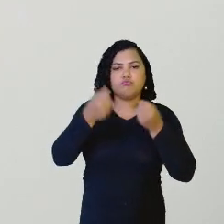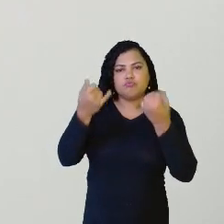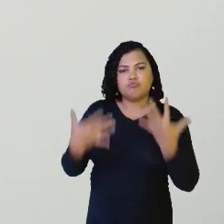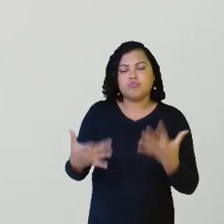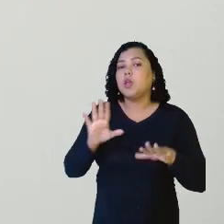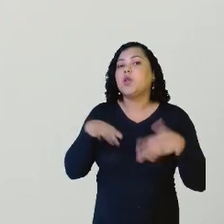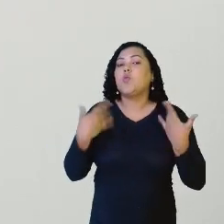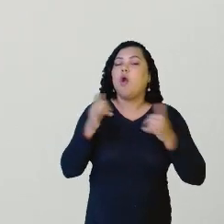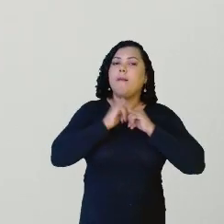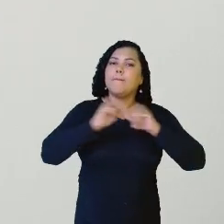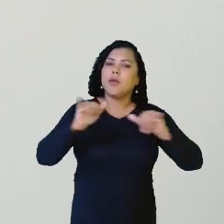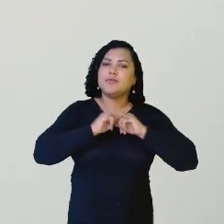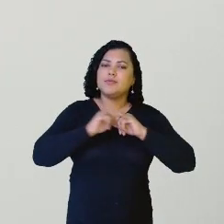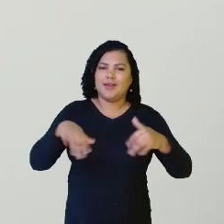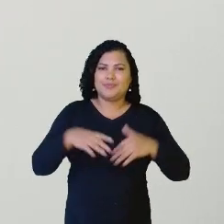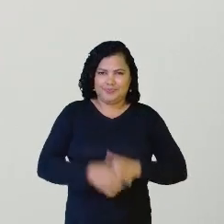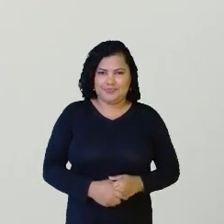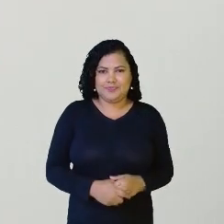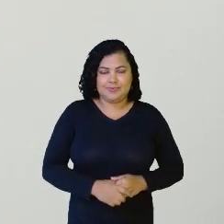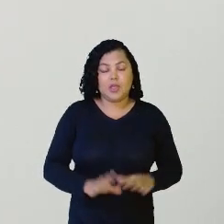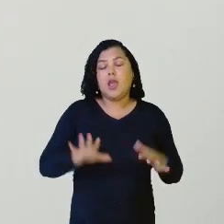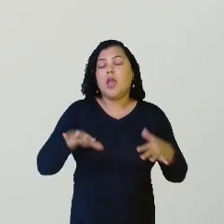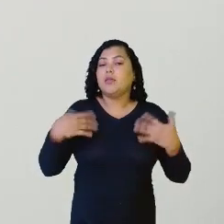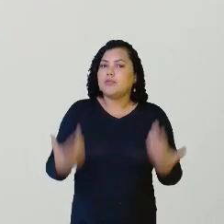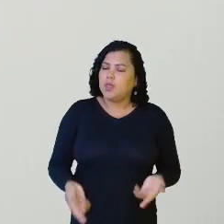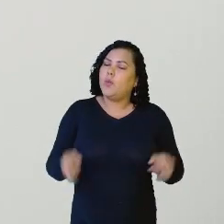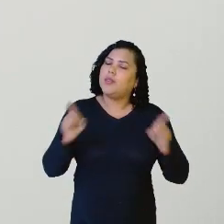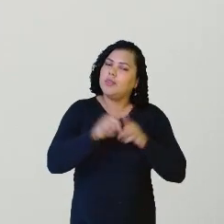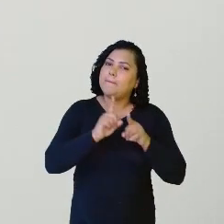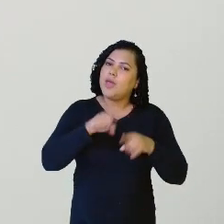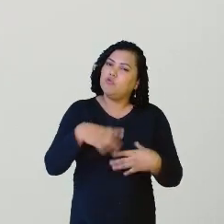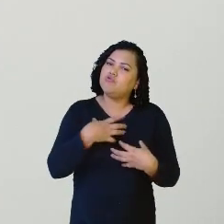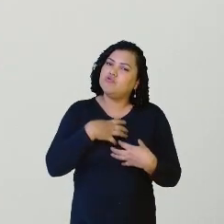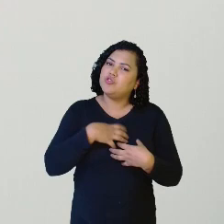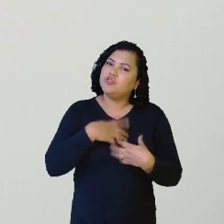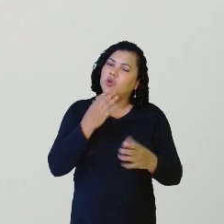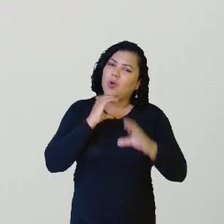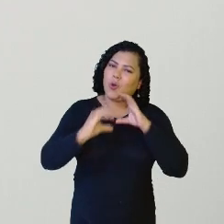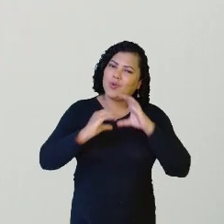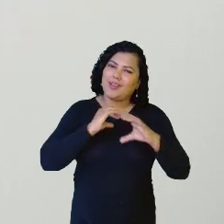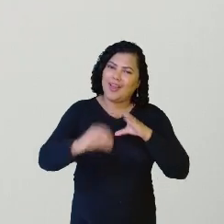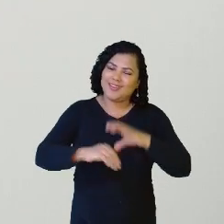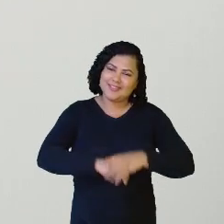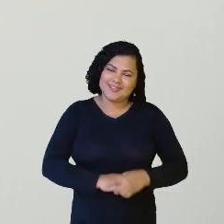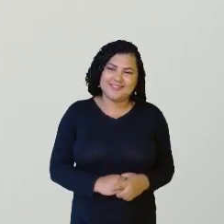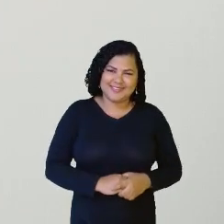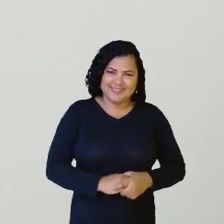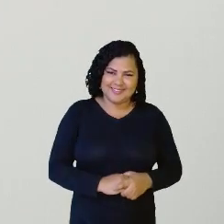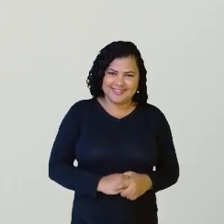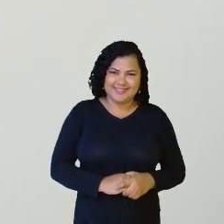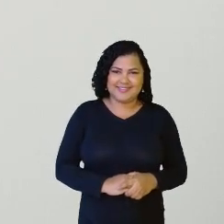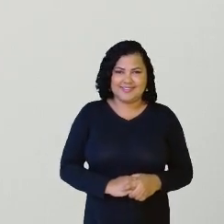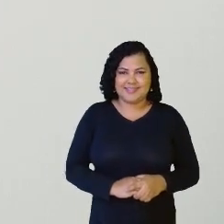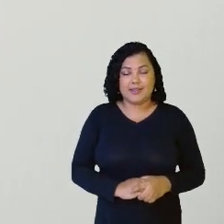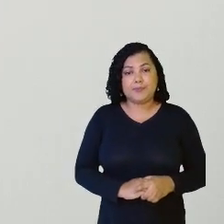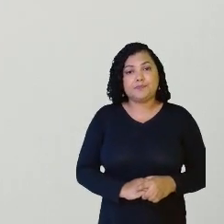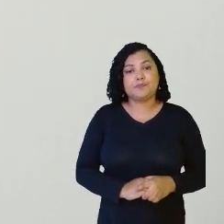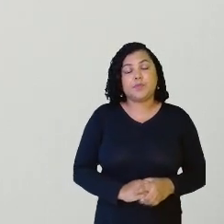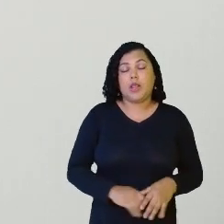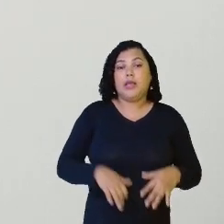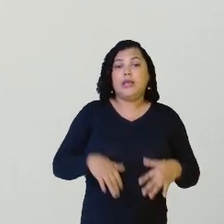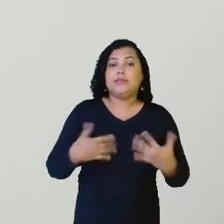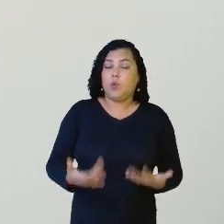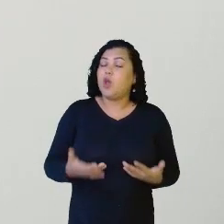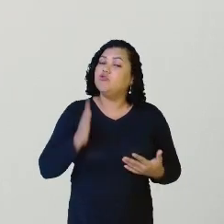a mensagem que está sendo transmitida. Então, essa também é uma forma de comunicação, é uma forma de se comunicar.